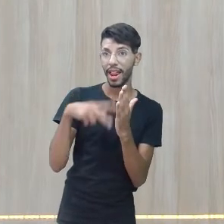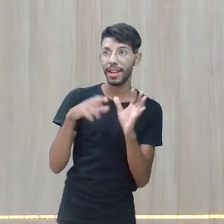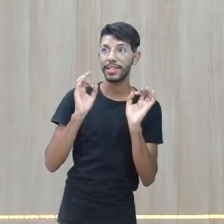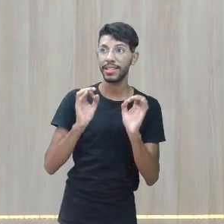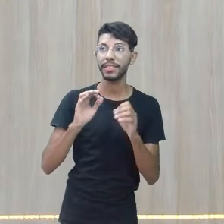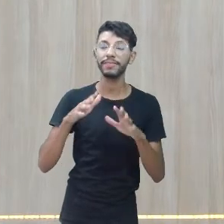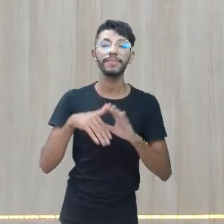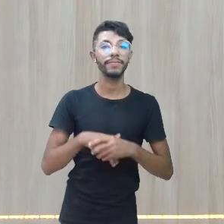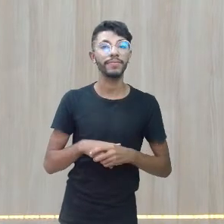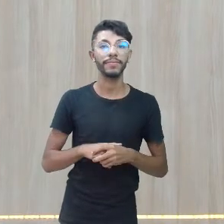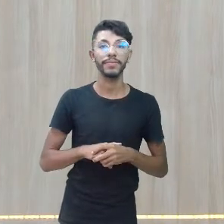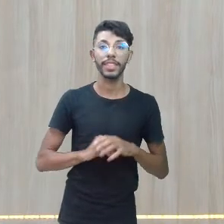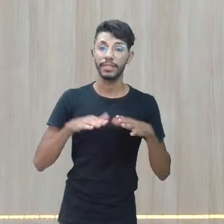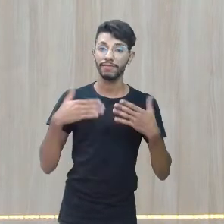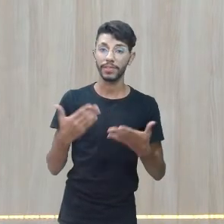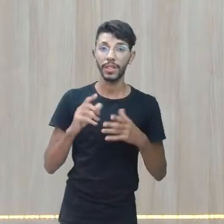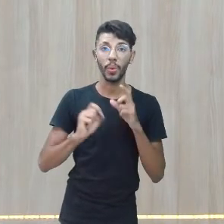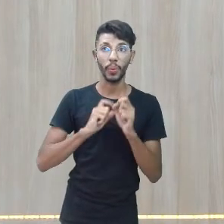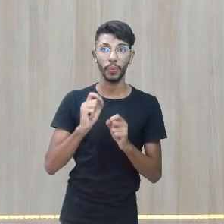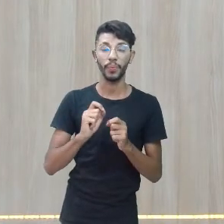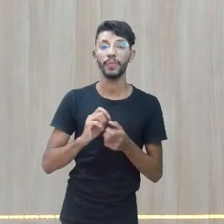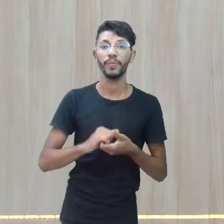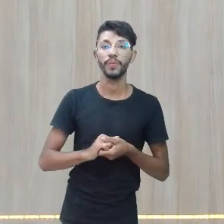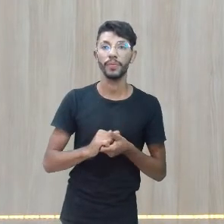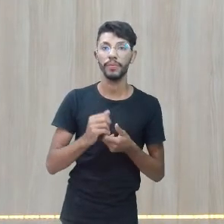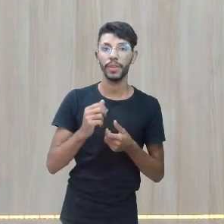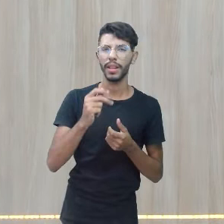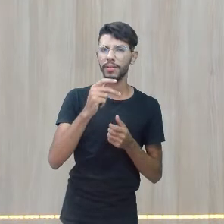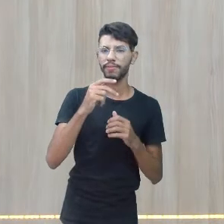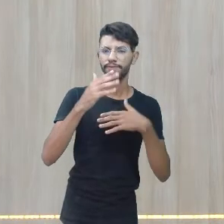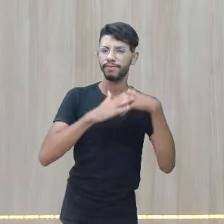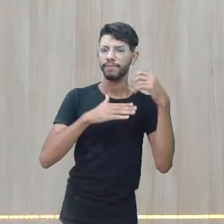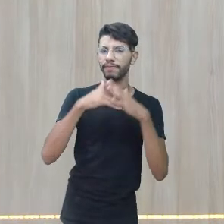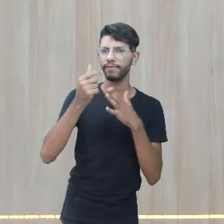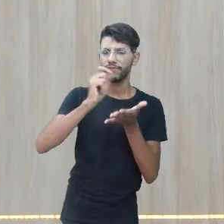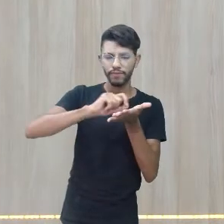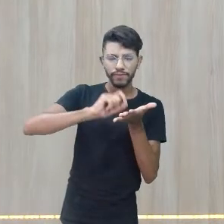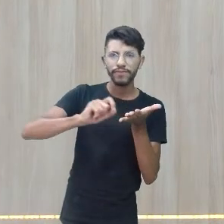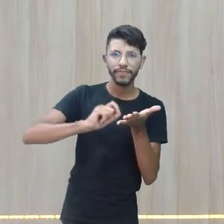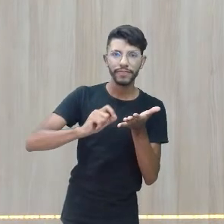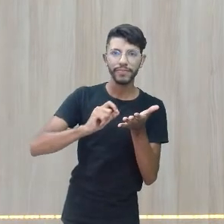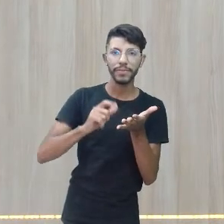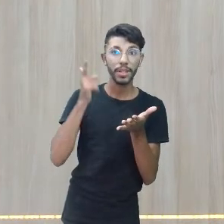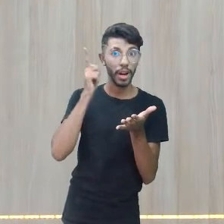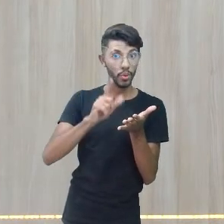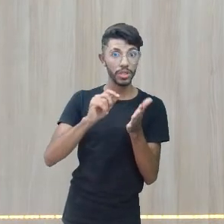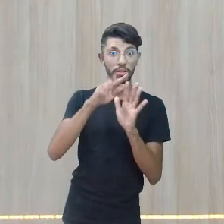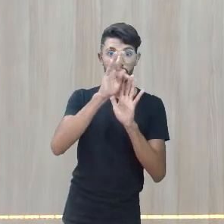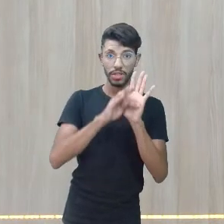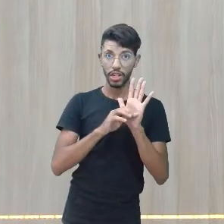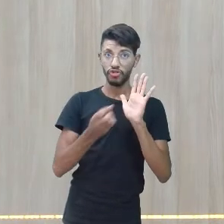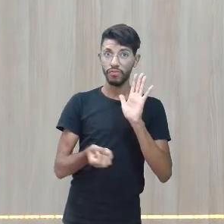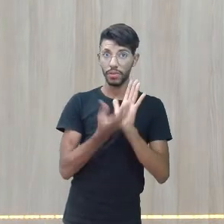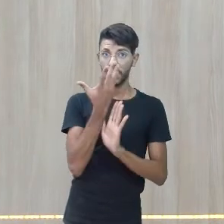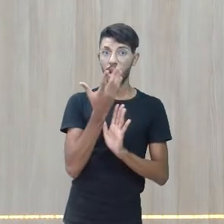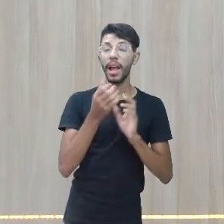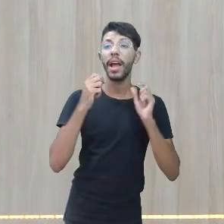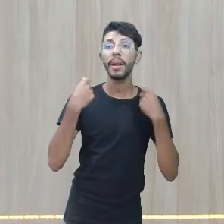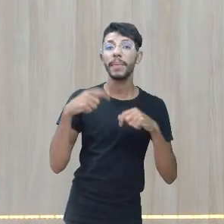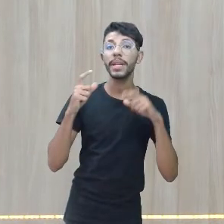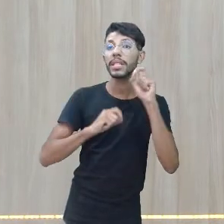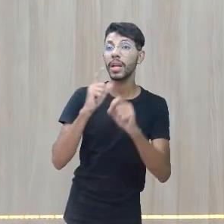textos que lemos. Então, o escritor, para escrever um texto, ele